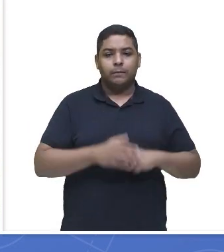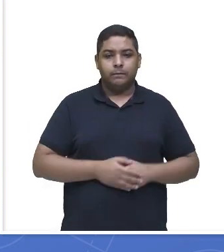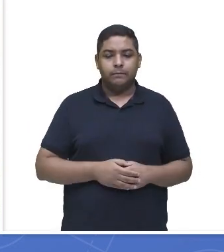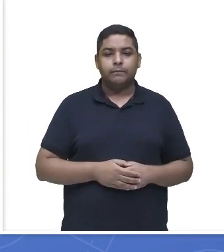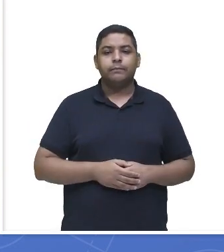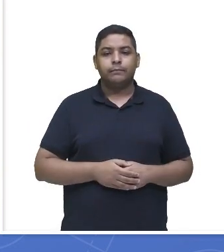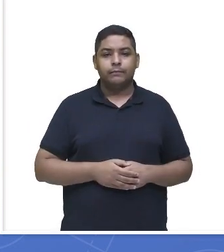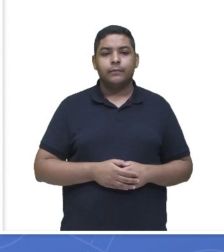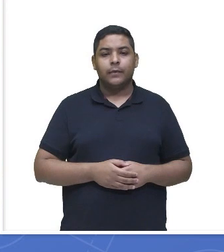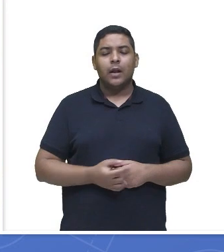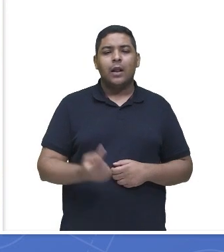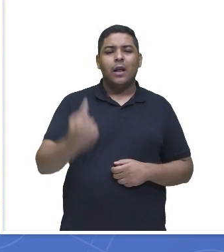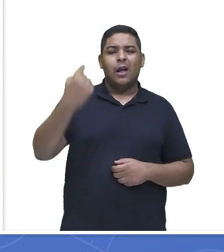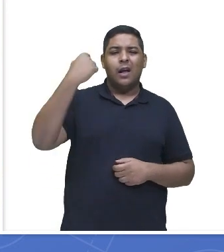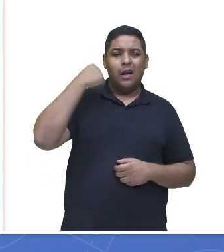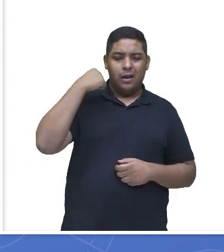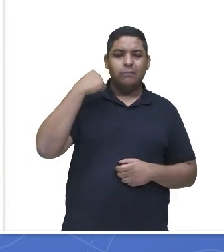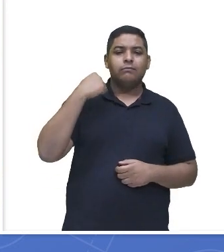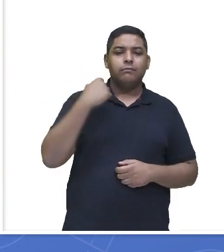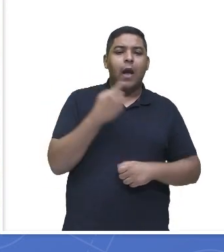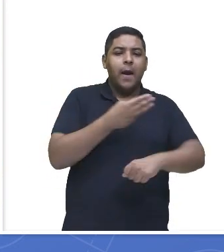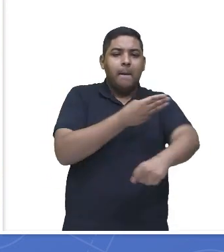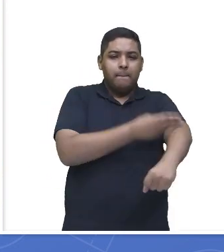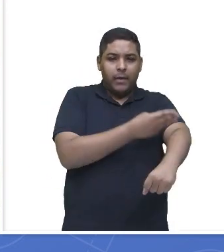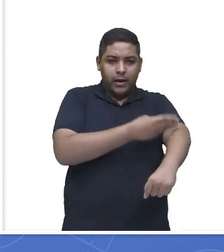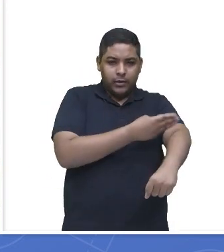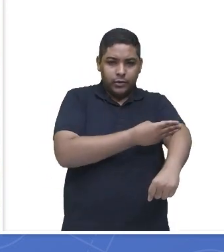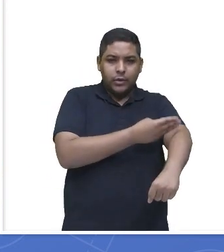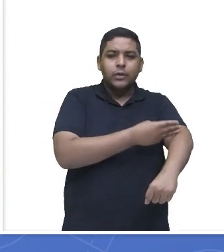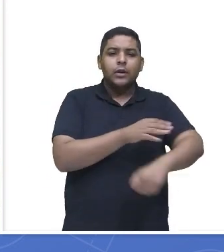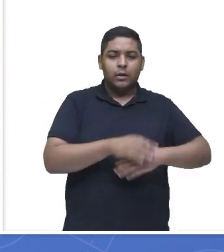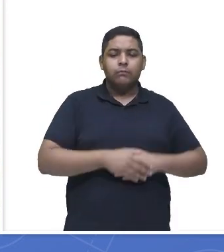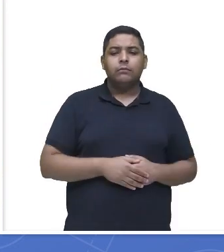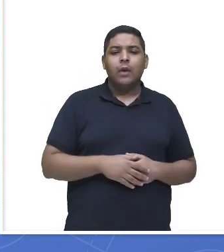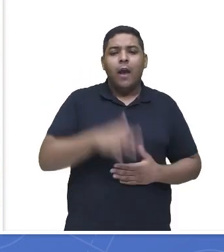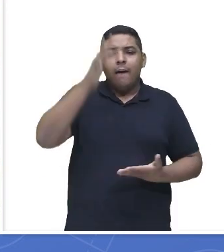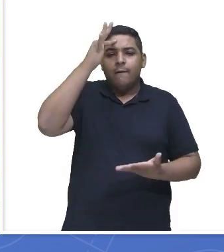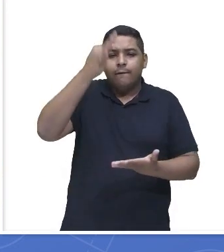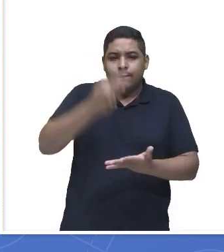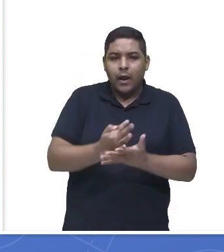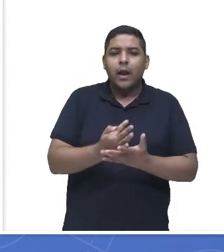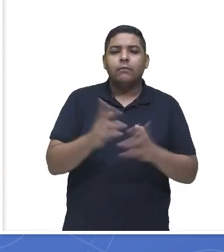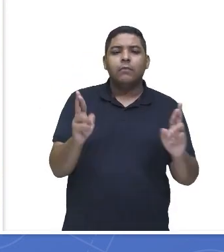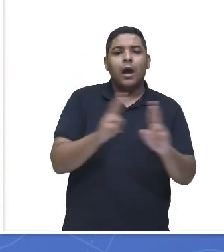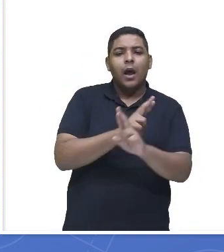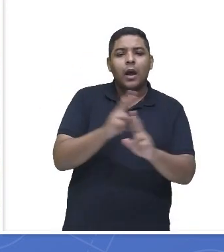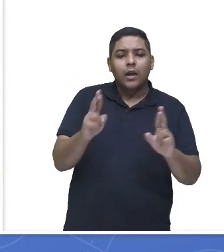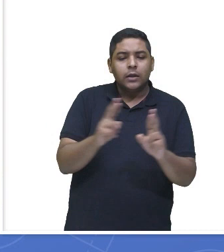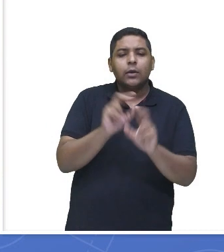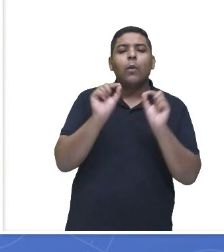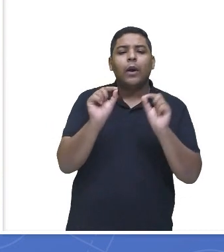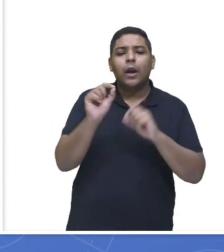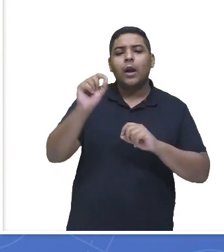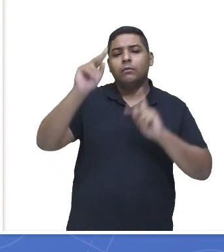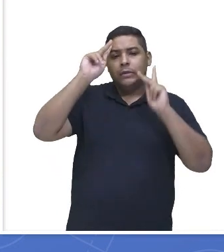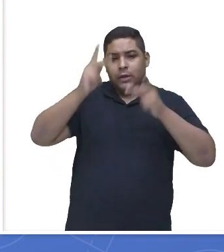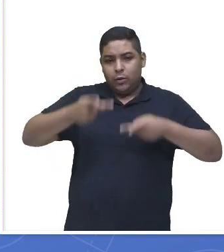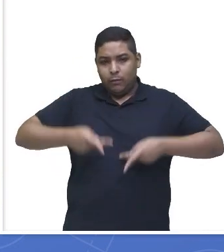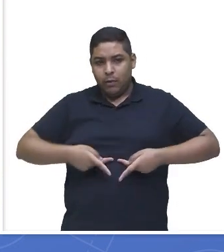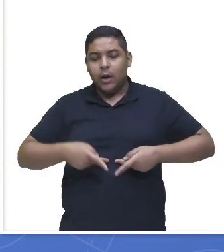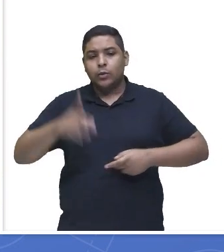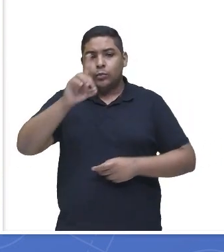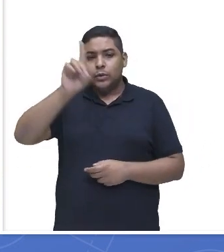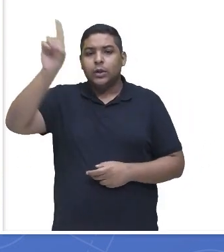naquele mapazinho lá atrás, né, fundamentado na fé e nas relações entre os homens e Deus, para o